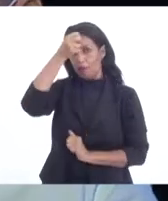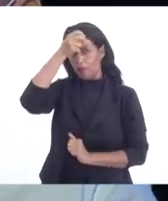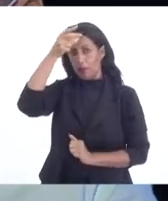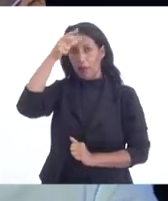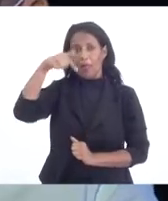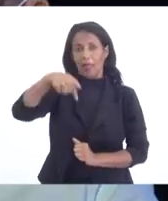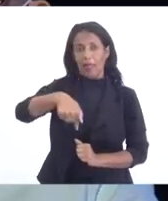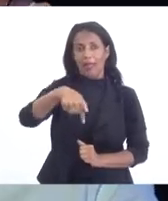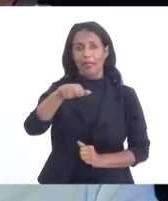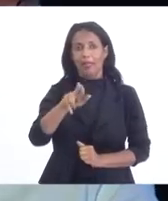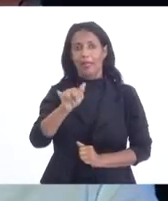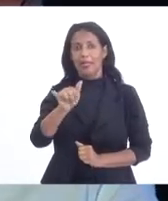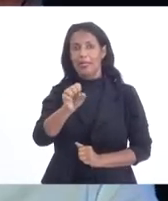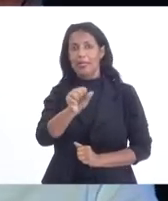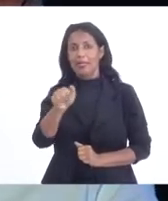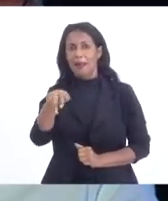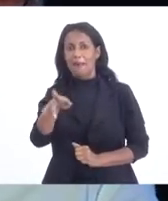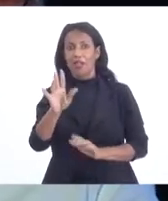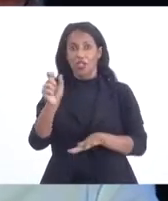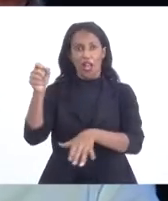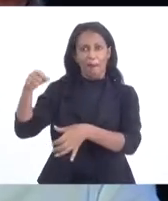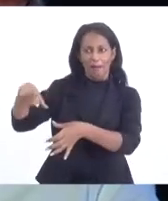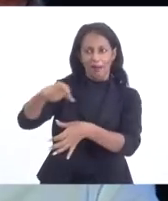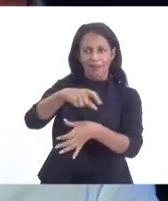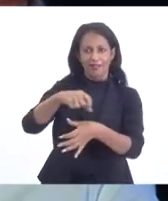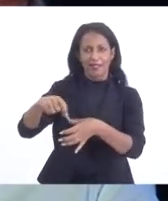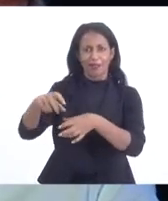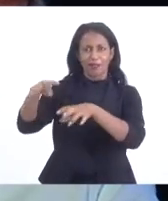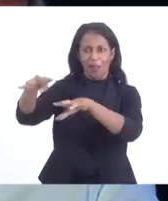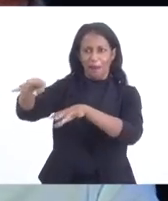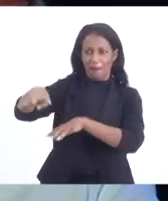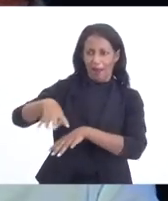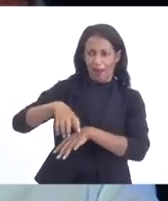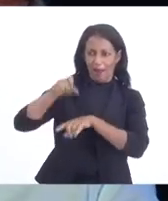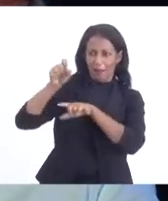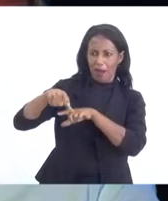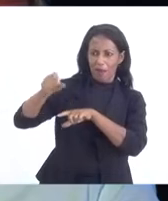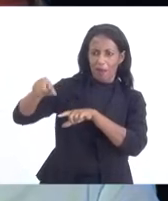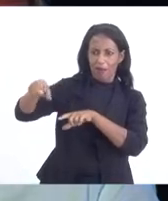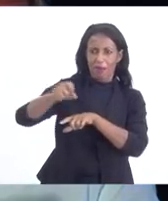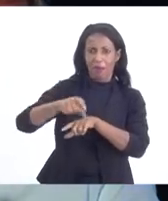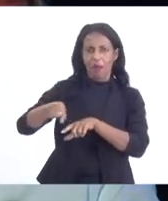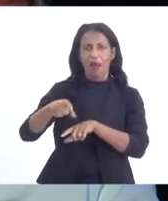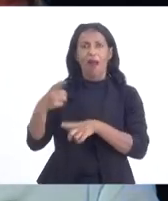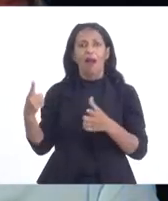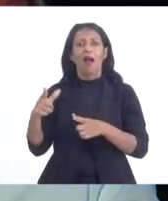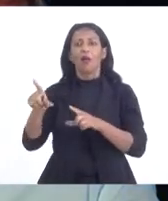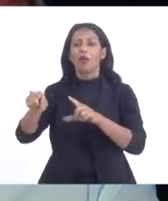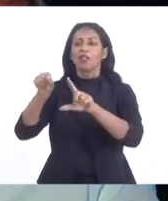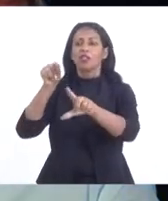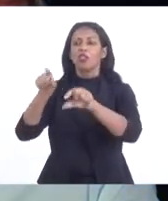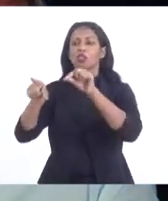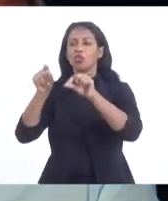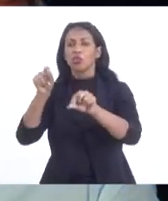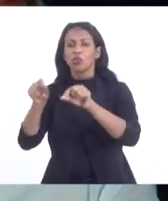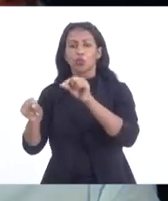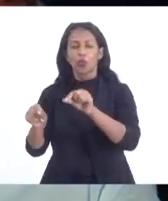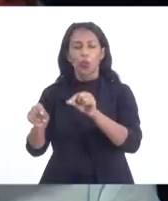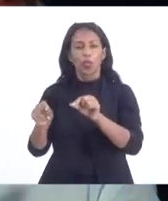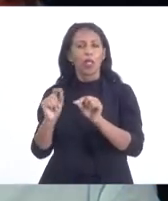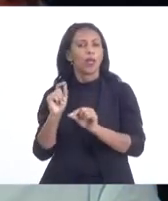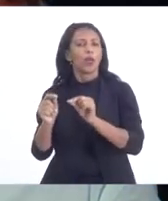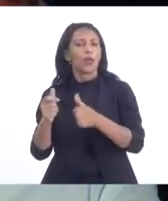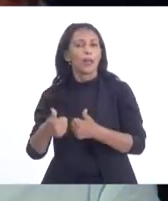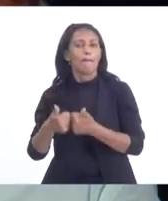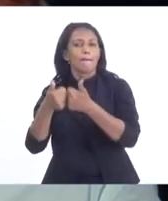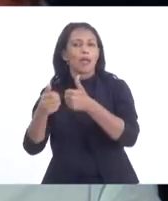que nós já plantamos lá 190 hectares. E qual é a ideia? É a gente selecionar o melhor cultivar, é a gente selecionar a